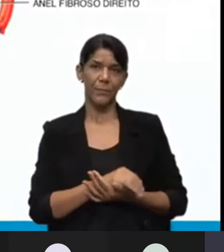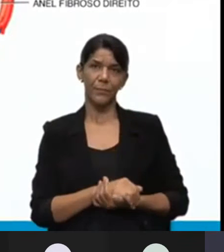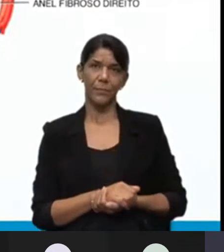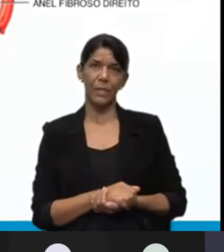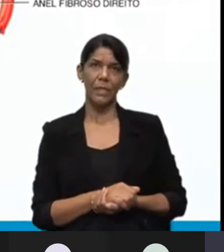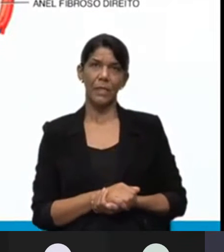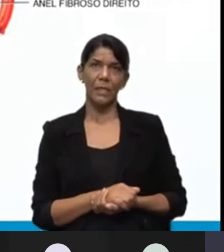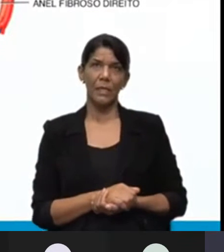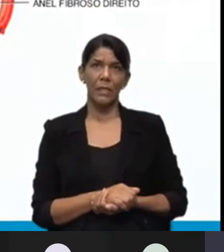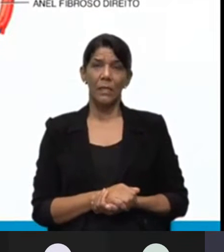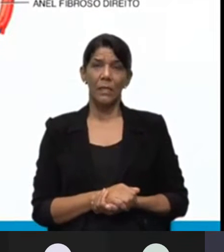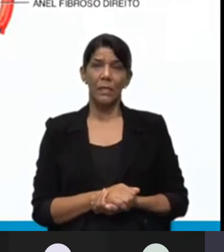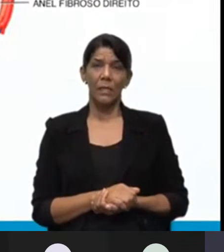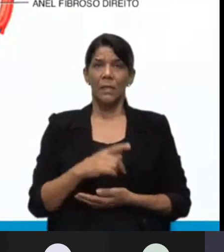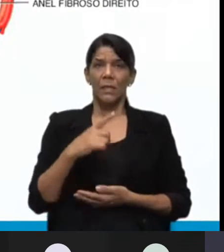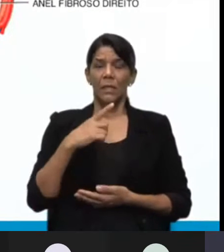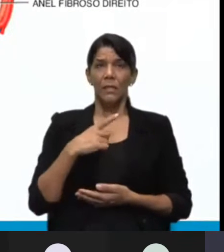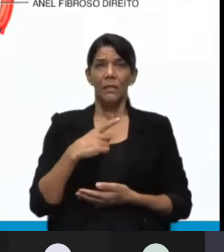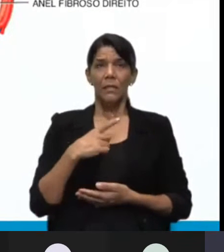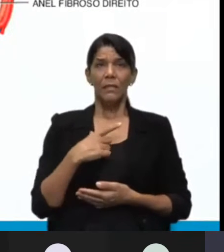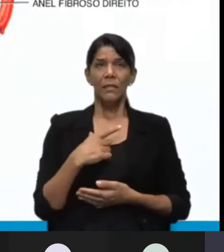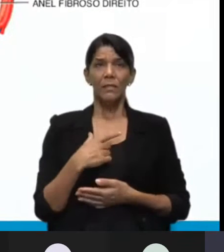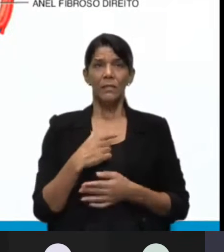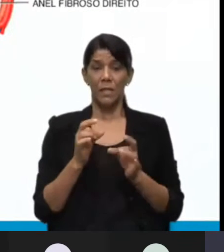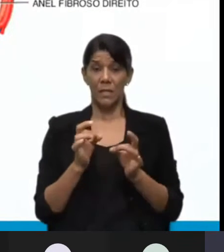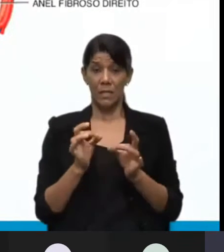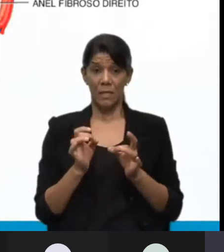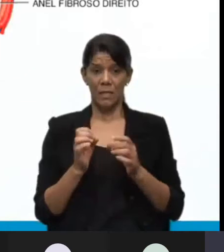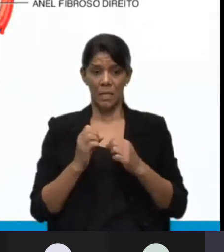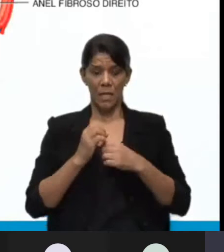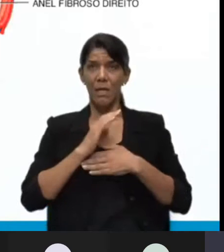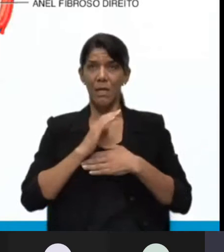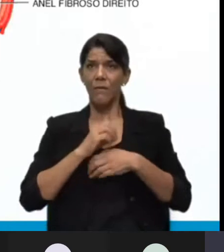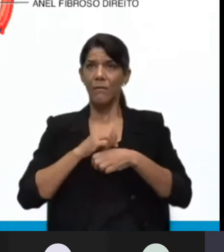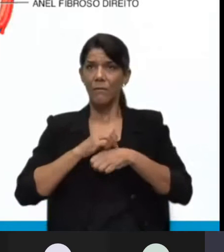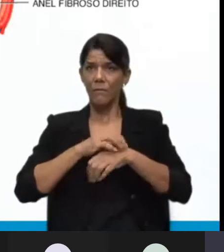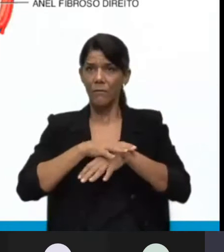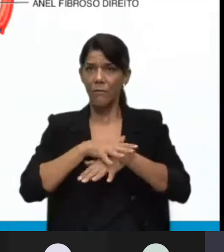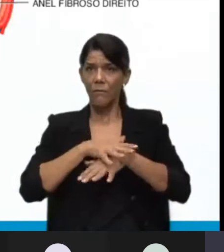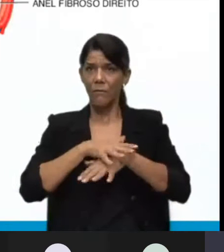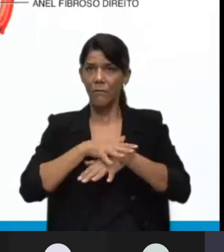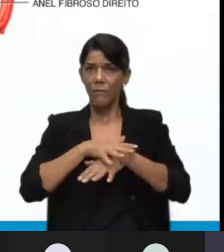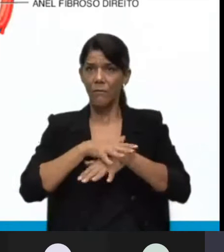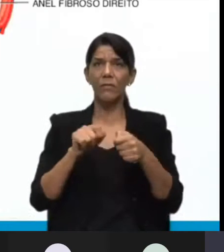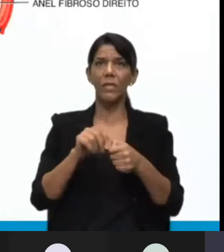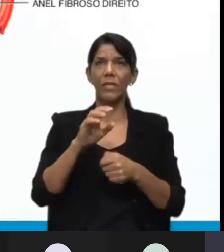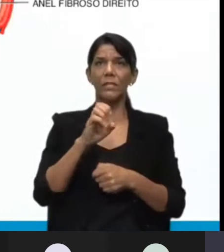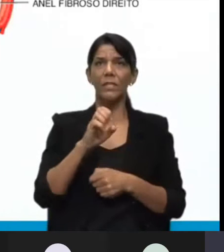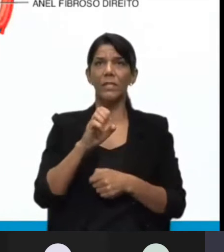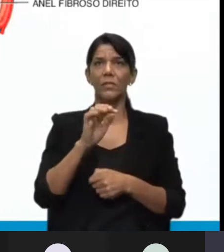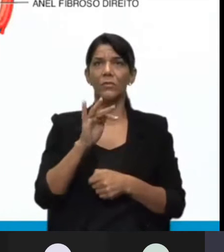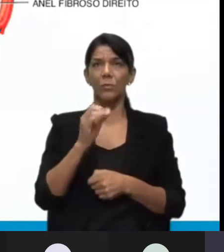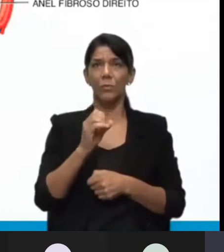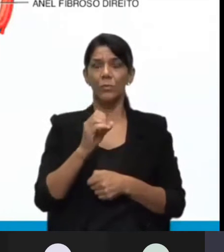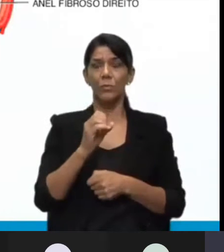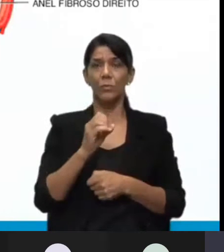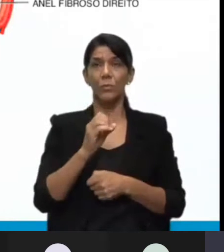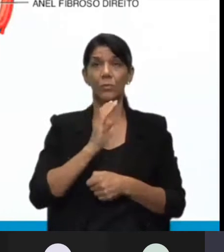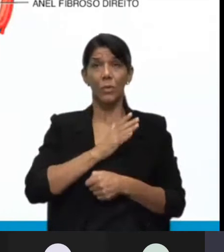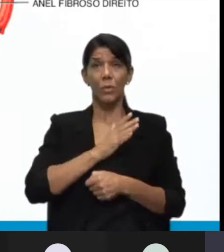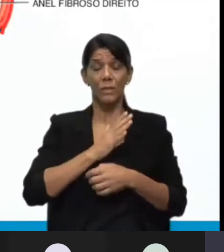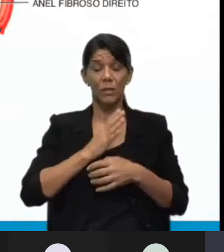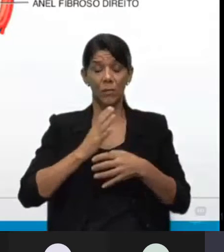Aqui para falar, né, que essas válvulas, elas, na verdade, elas formam aí o que nós chamamos de esqueleto fibroso do